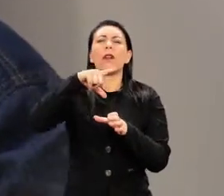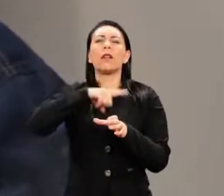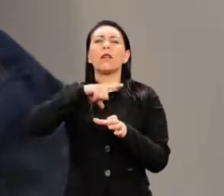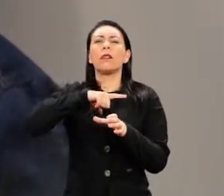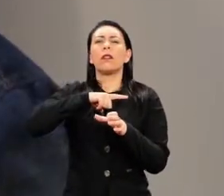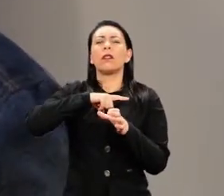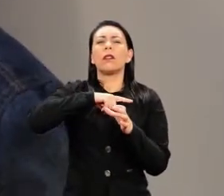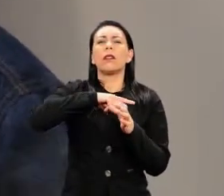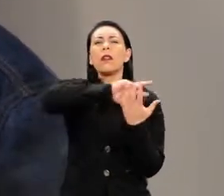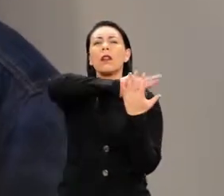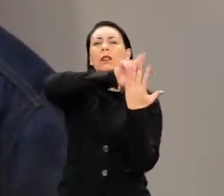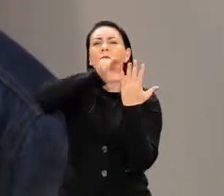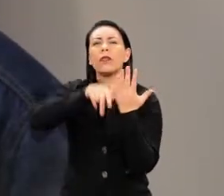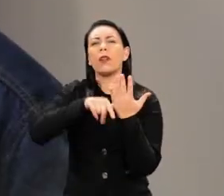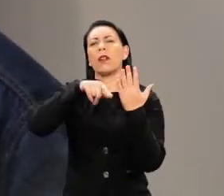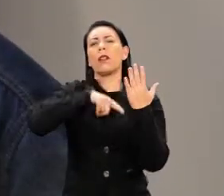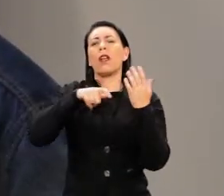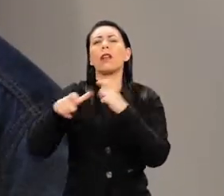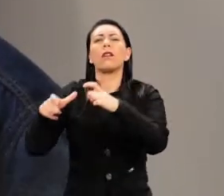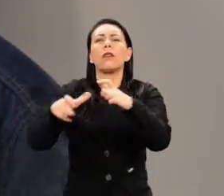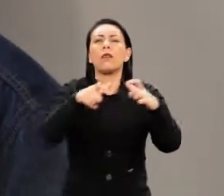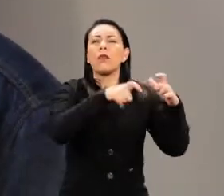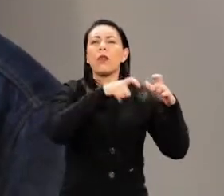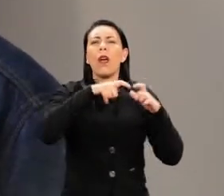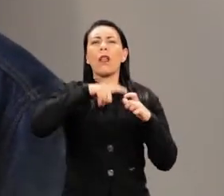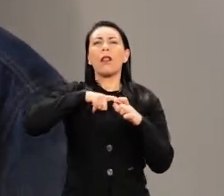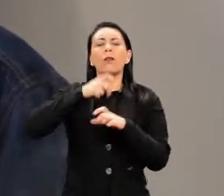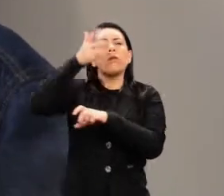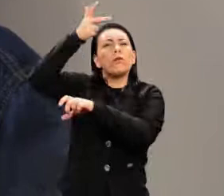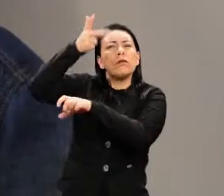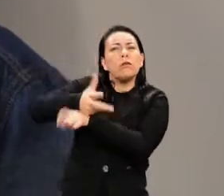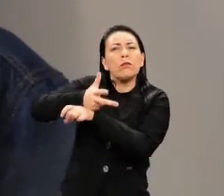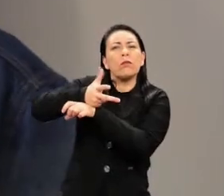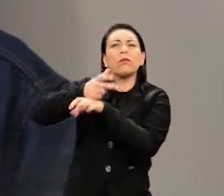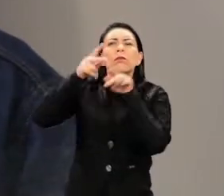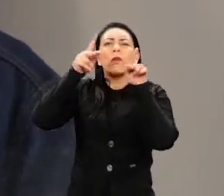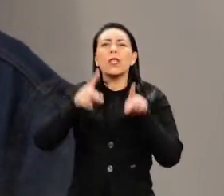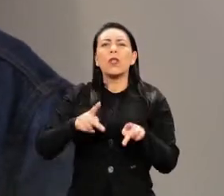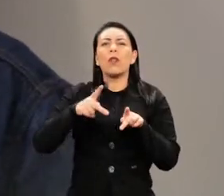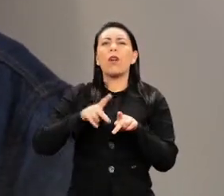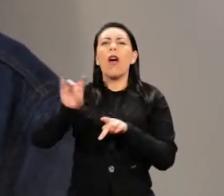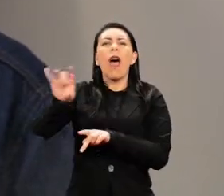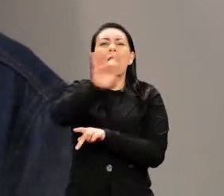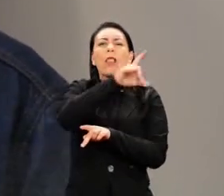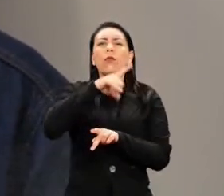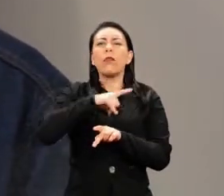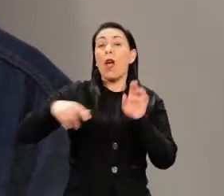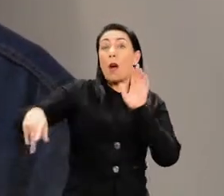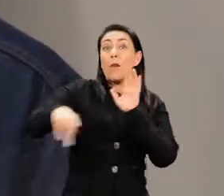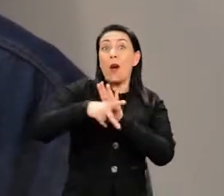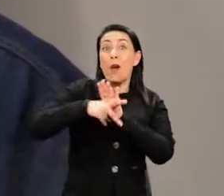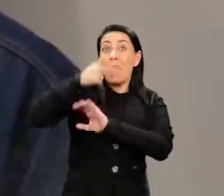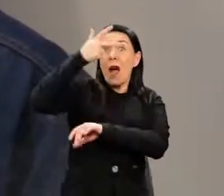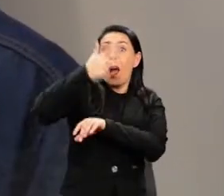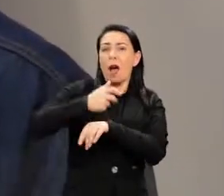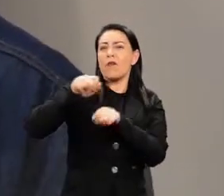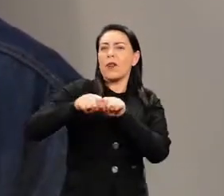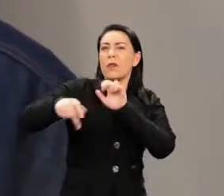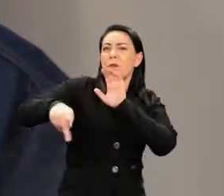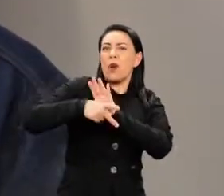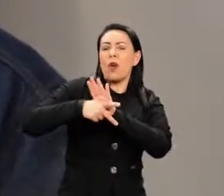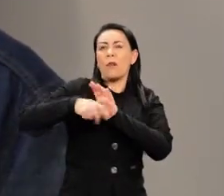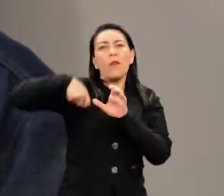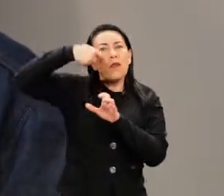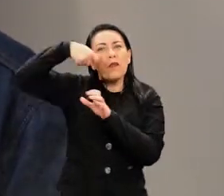todas as 12 lugares têm câmeras gravando as pessoas cada um tenha a sua câmera faz seus filmes então tem muito